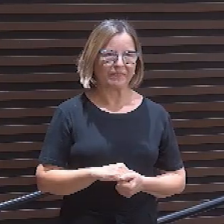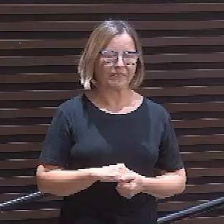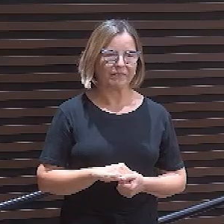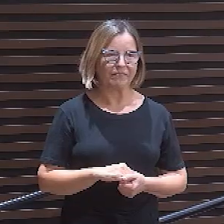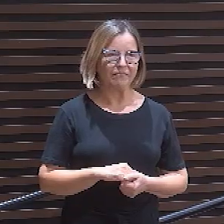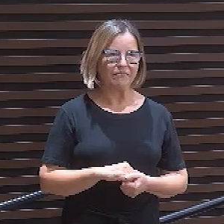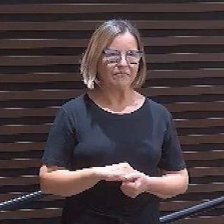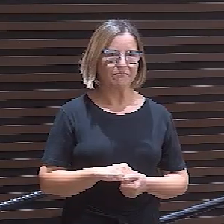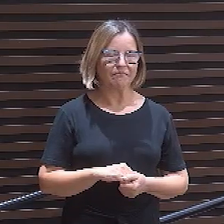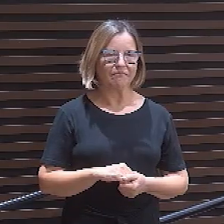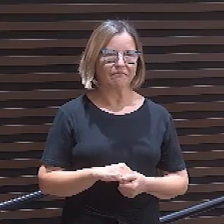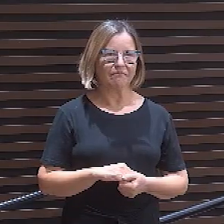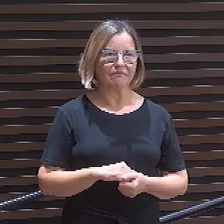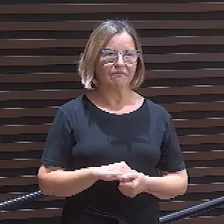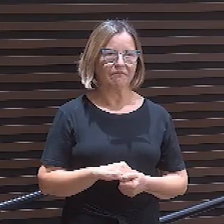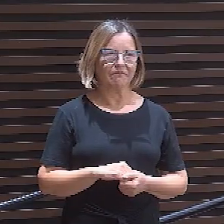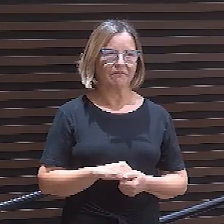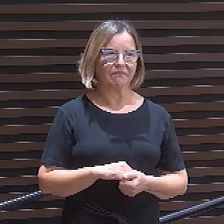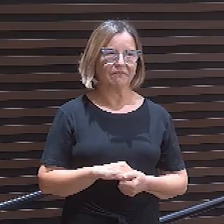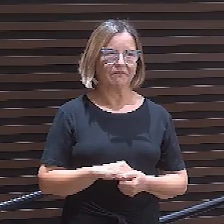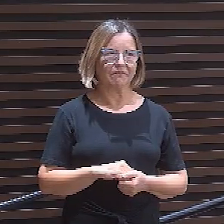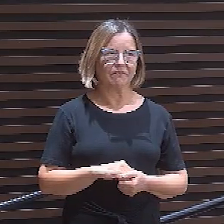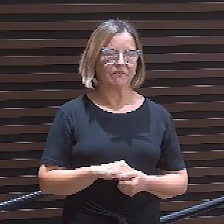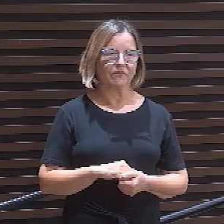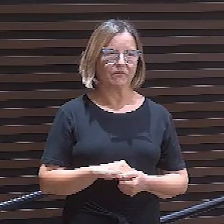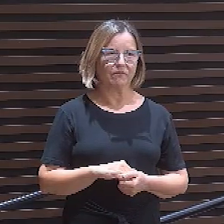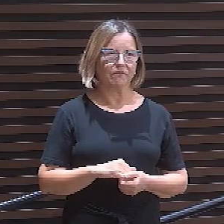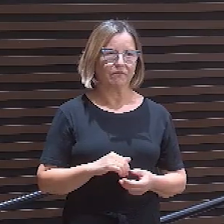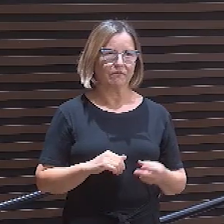A segunda